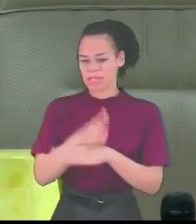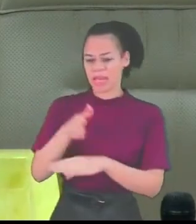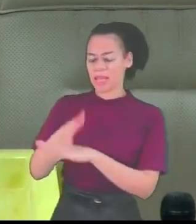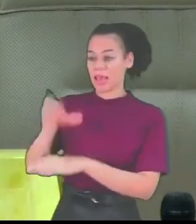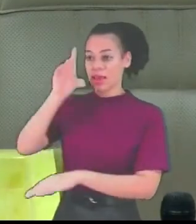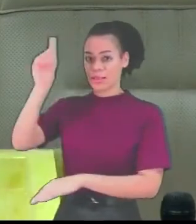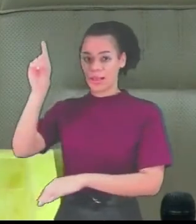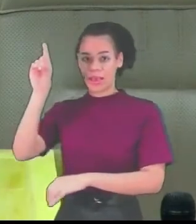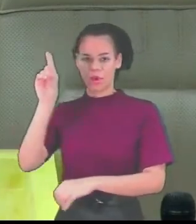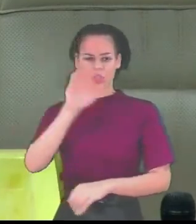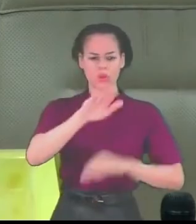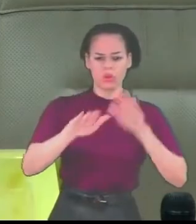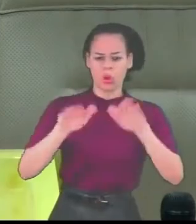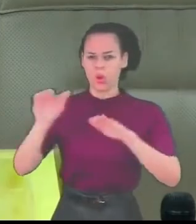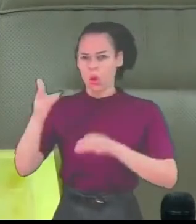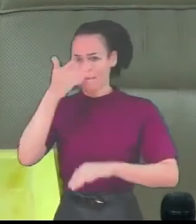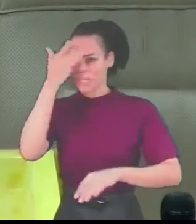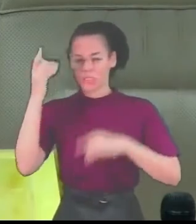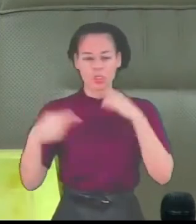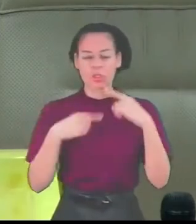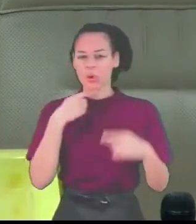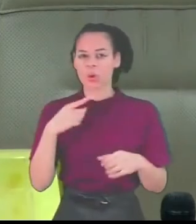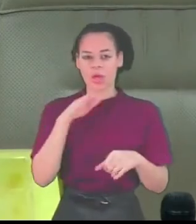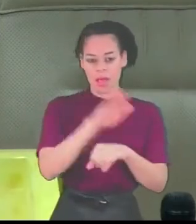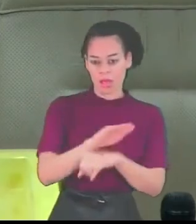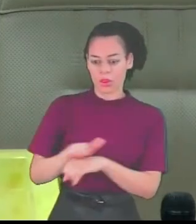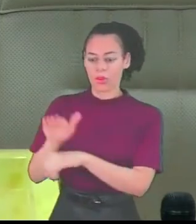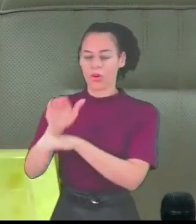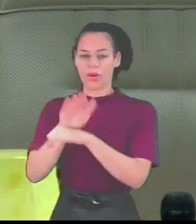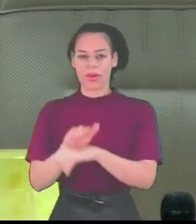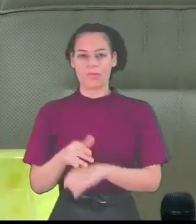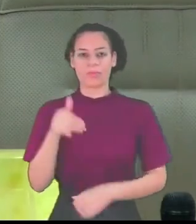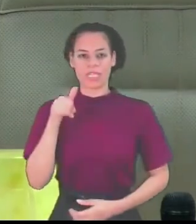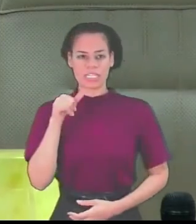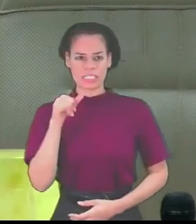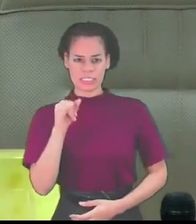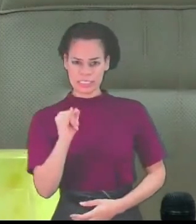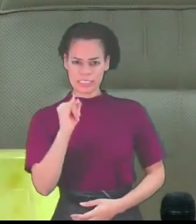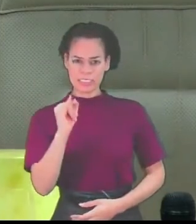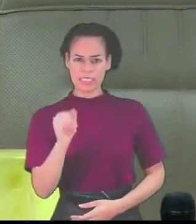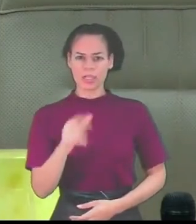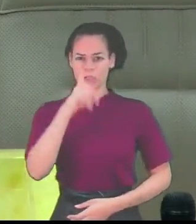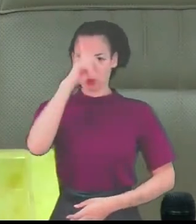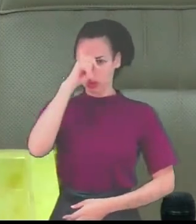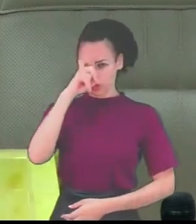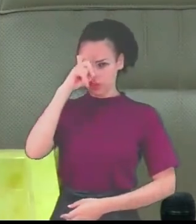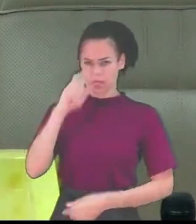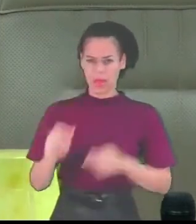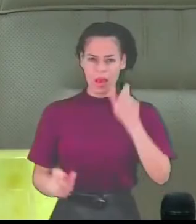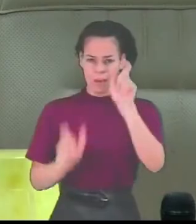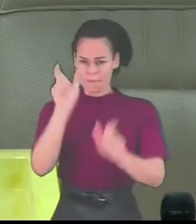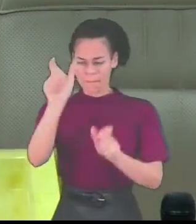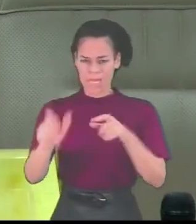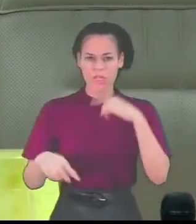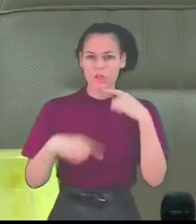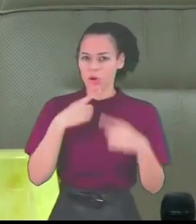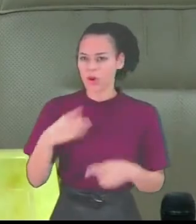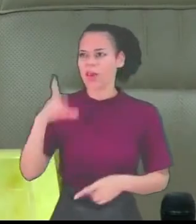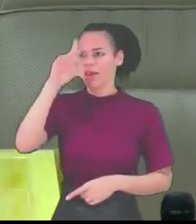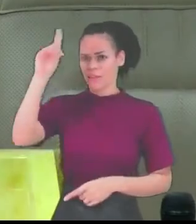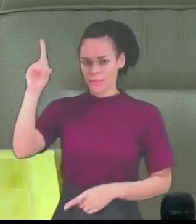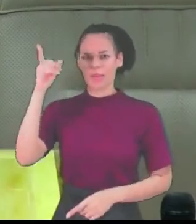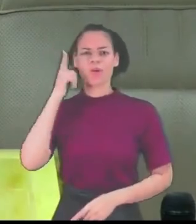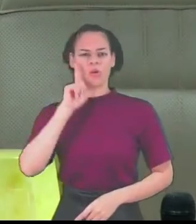se ninguém deixei entrar na UTI ué espírito faz Chega filha não tá lá dentro tudo bem Fala fala